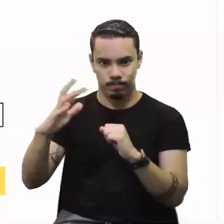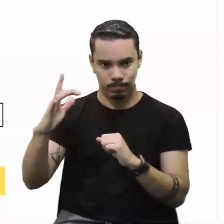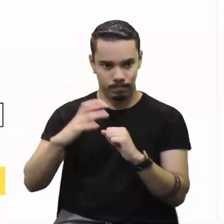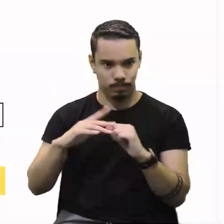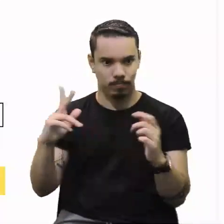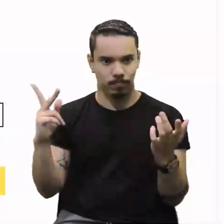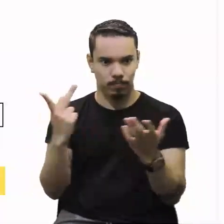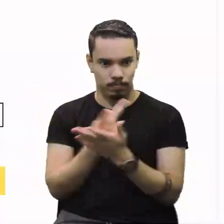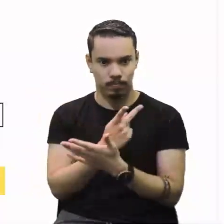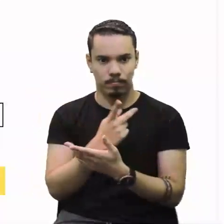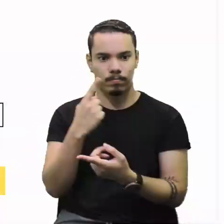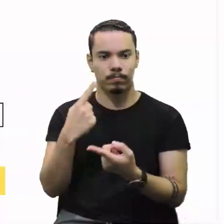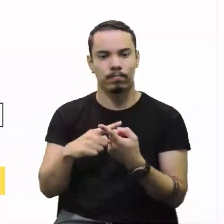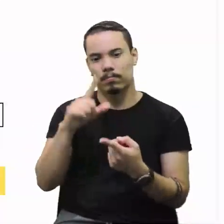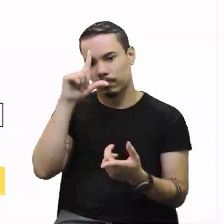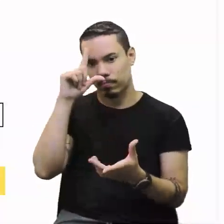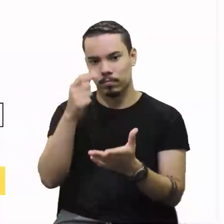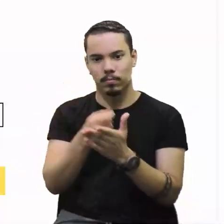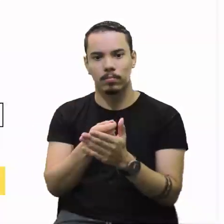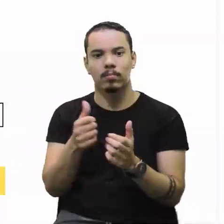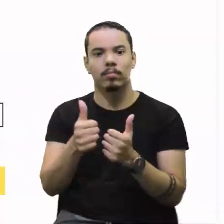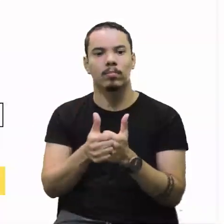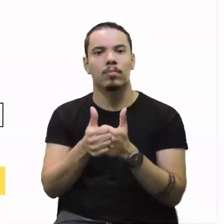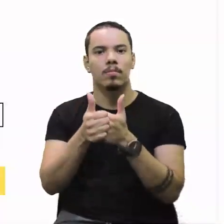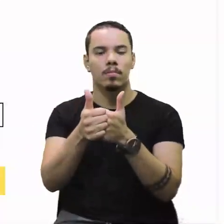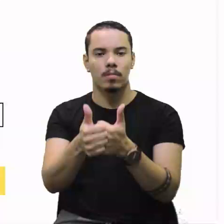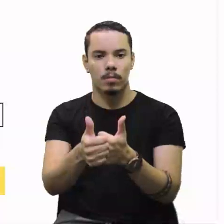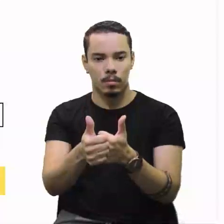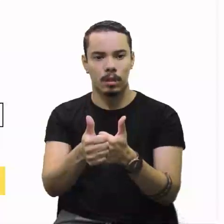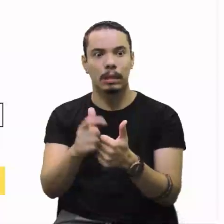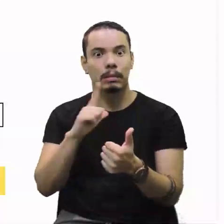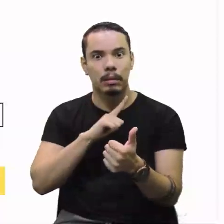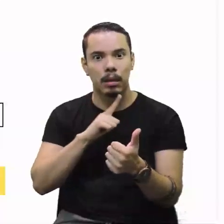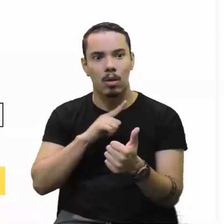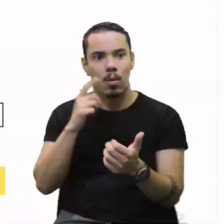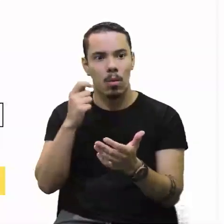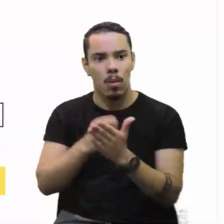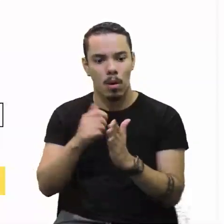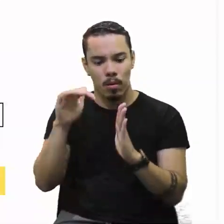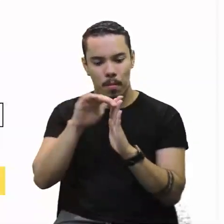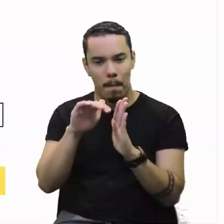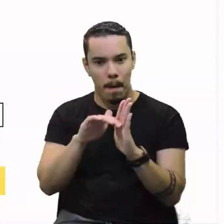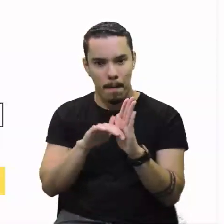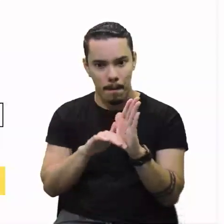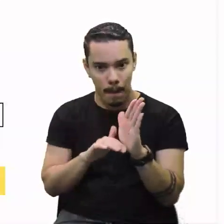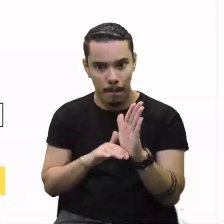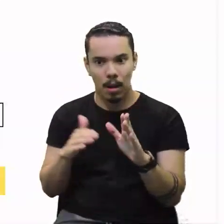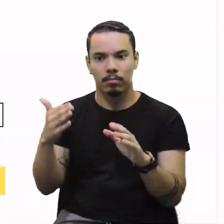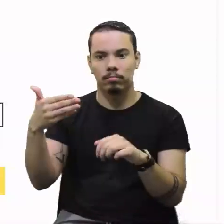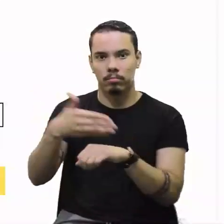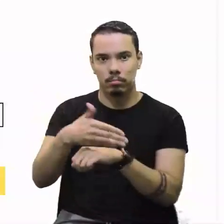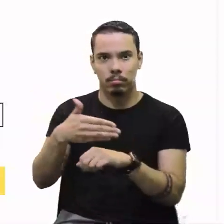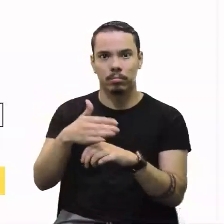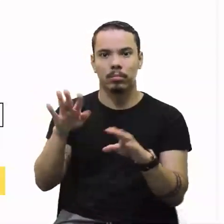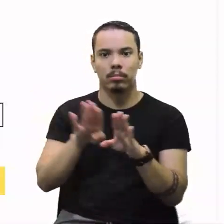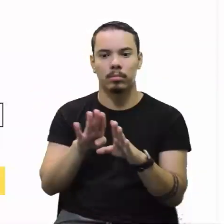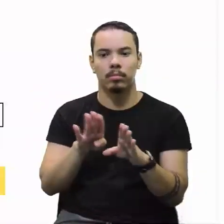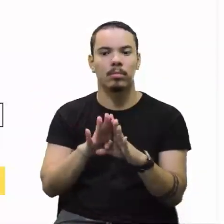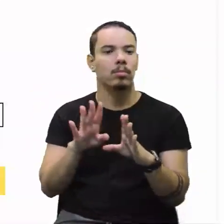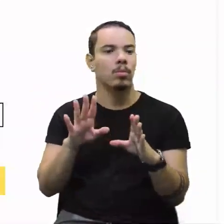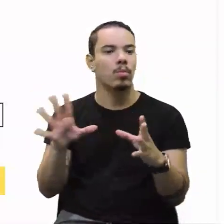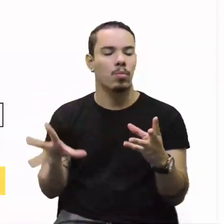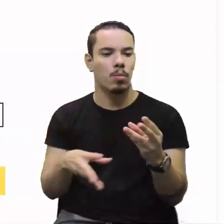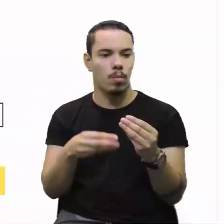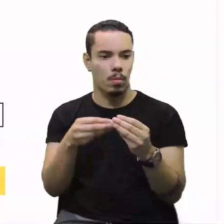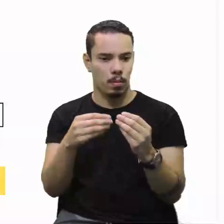eletromagnéticas ordenadas, então de uma maneira ordenada, tem uma ordem aqui, né, de frequência e até de comprimento